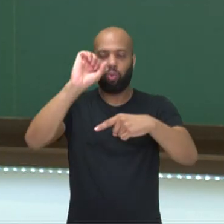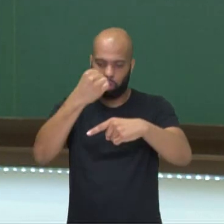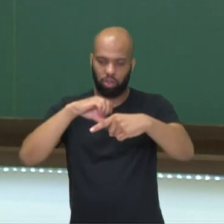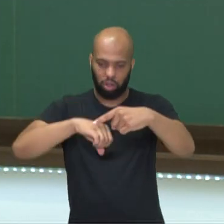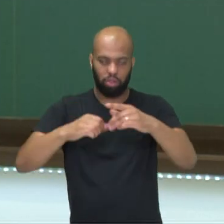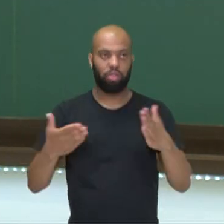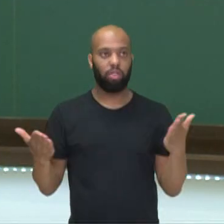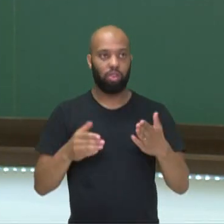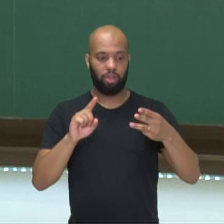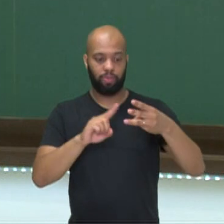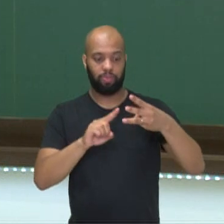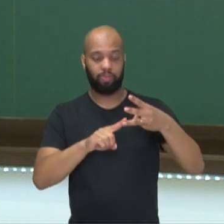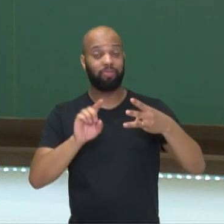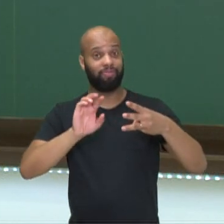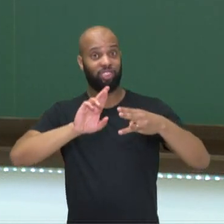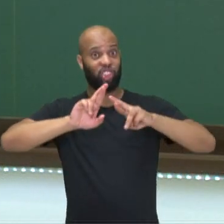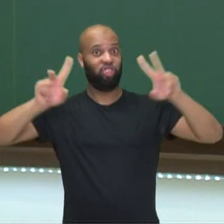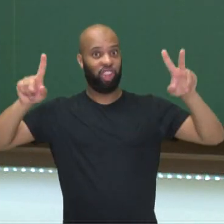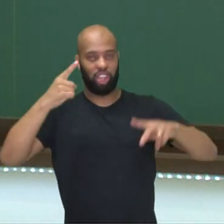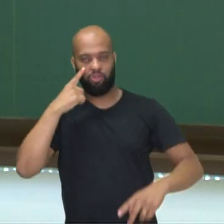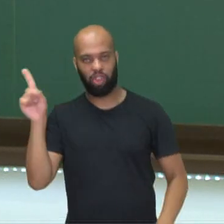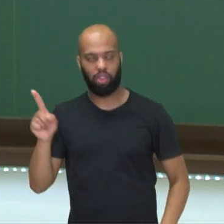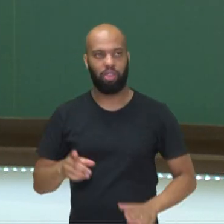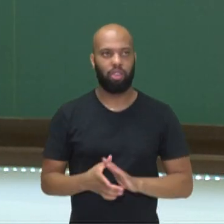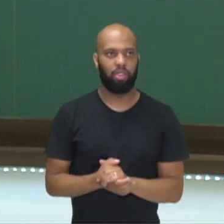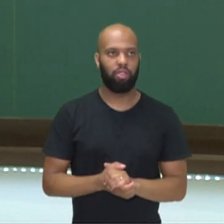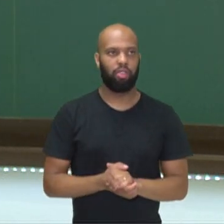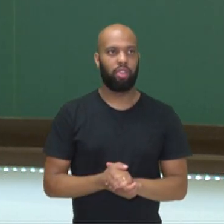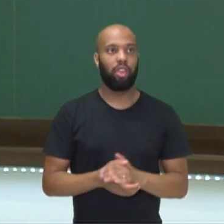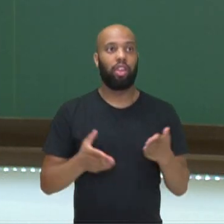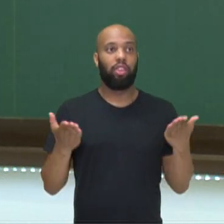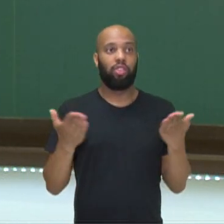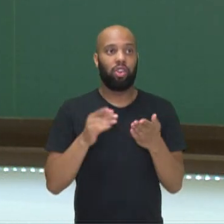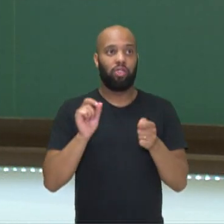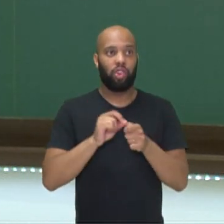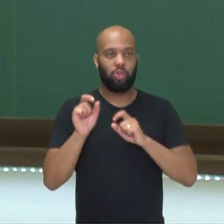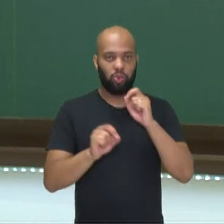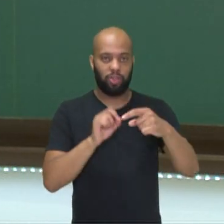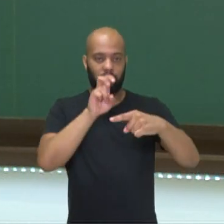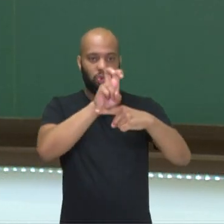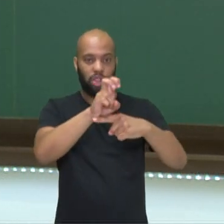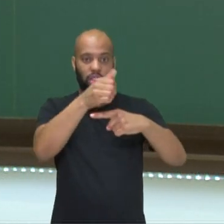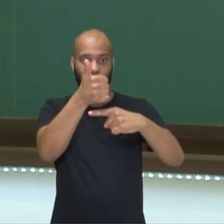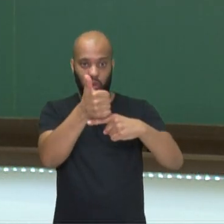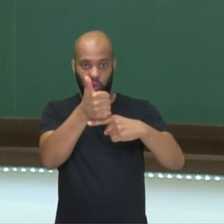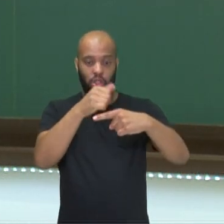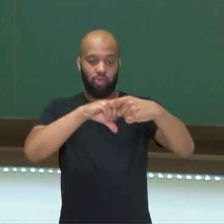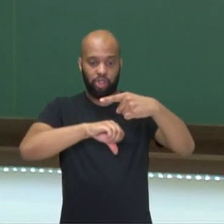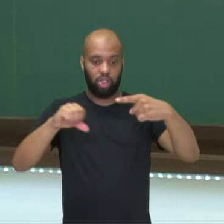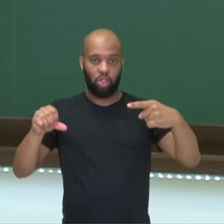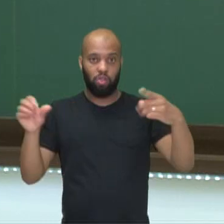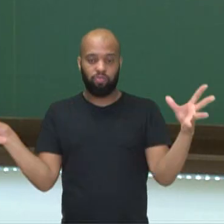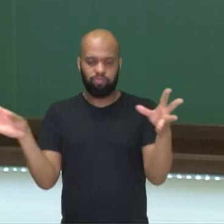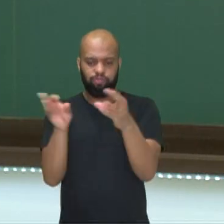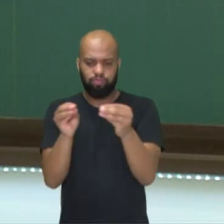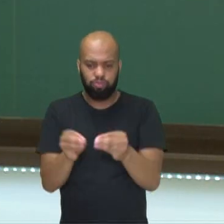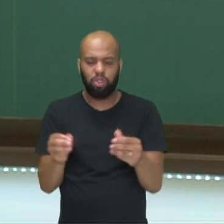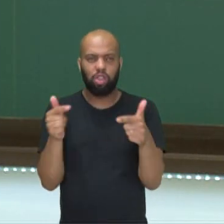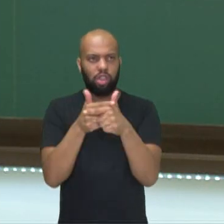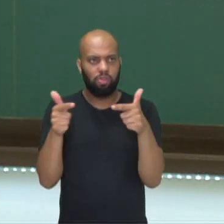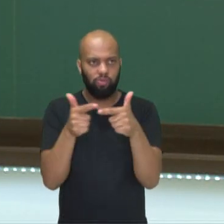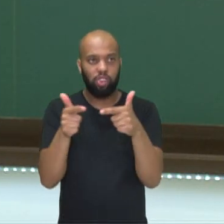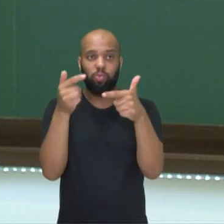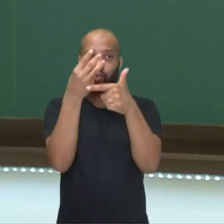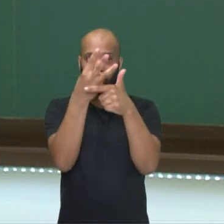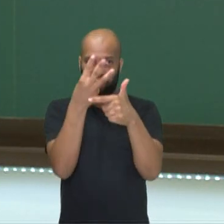pouquinho. Vamos mudar a tela então. Olha lá. Vou começar simplificando 51, 99 avos. Dá por 3. 51 dividido por